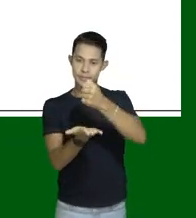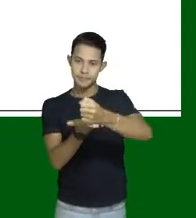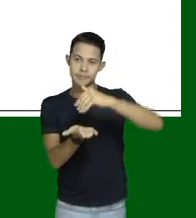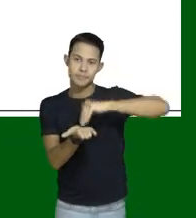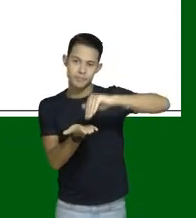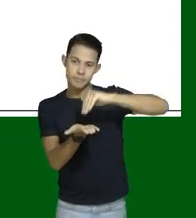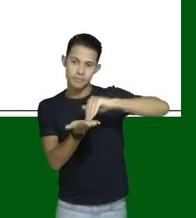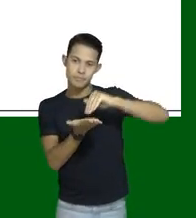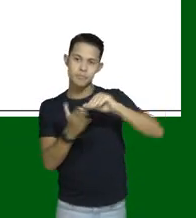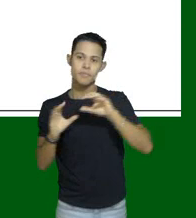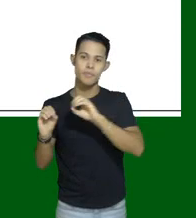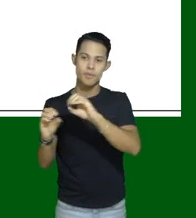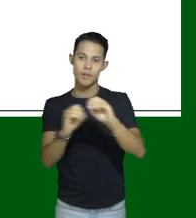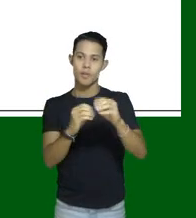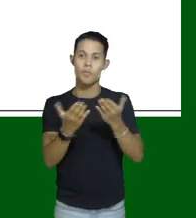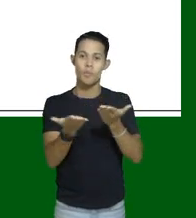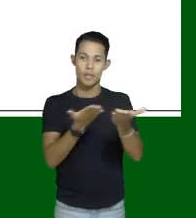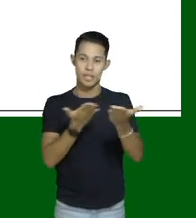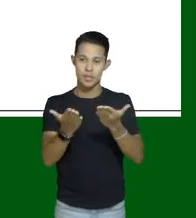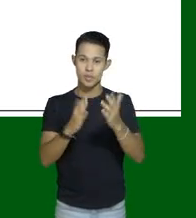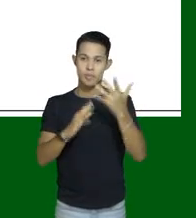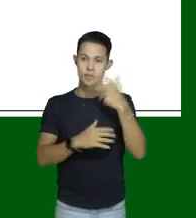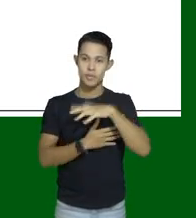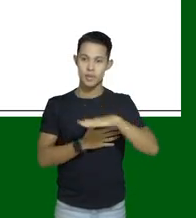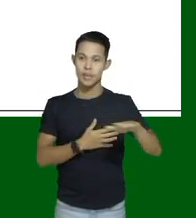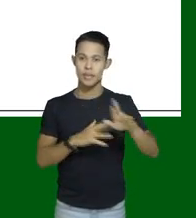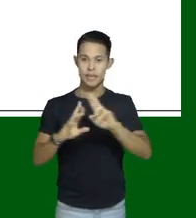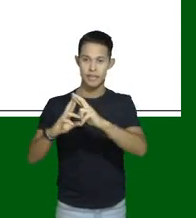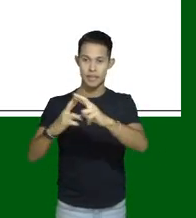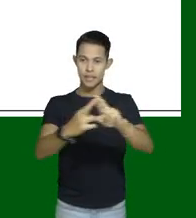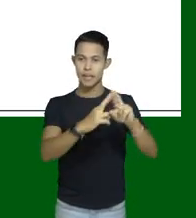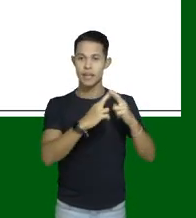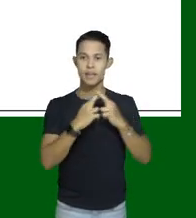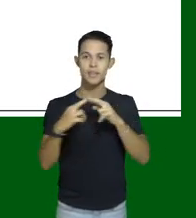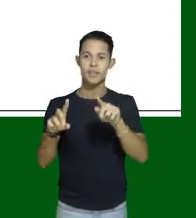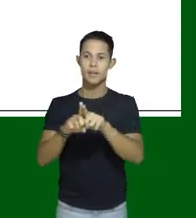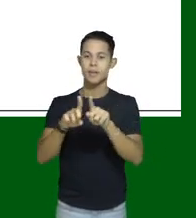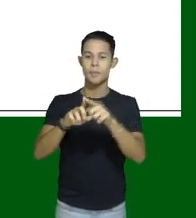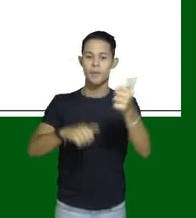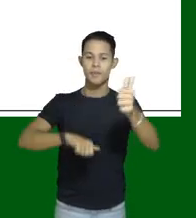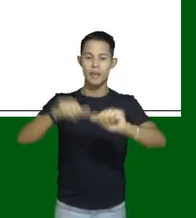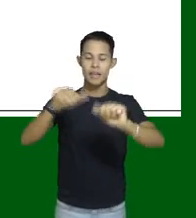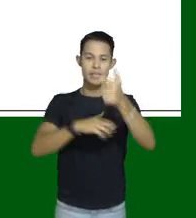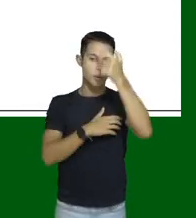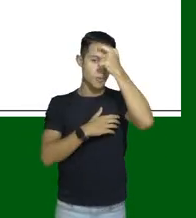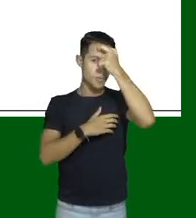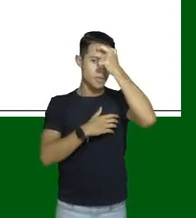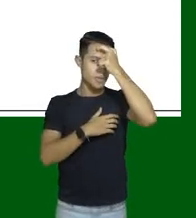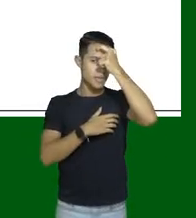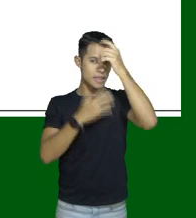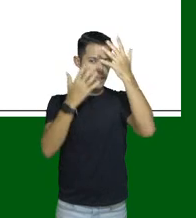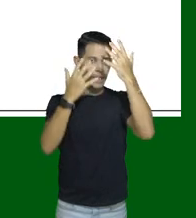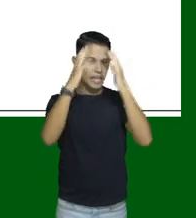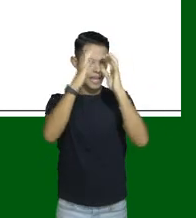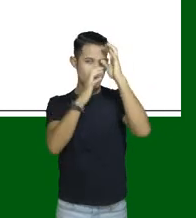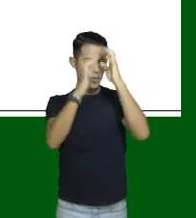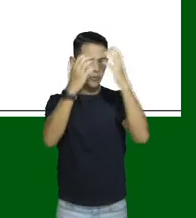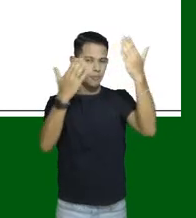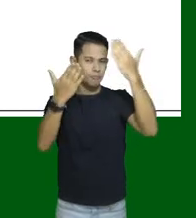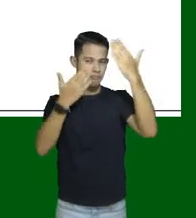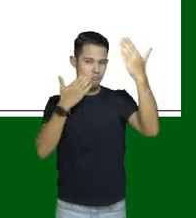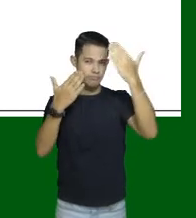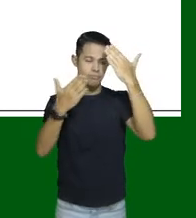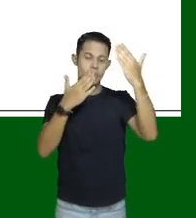crianças da nossa rede. Uma avaliação neuropsicológica, a gente tem uma neuropsicóloga contratada também, prestadora